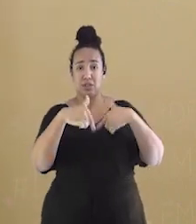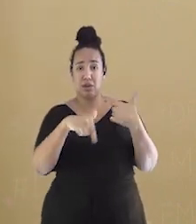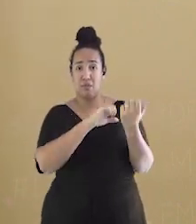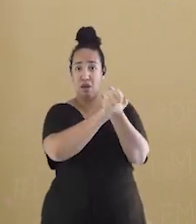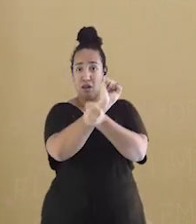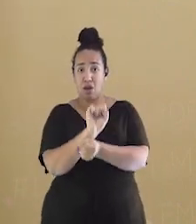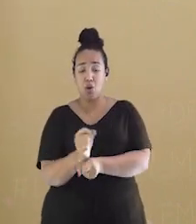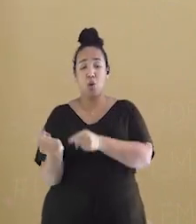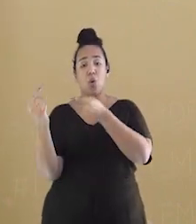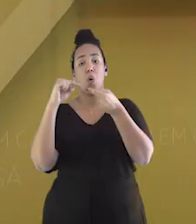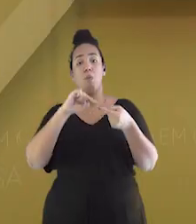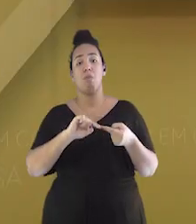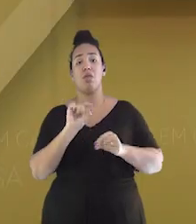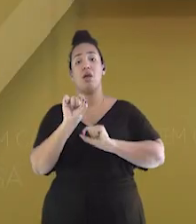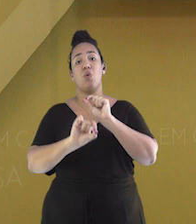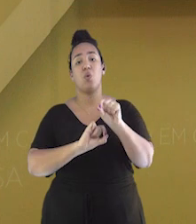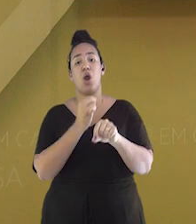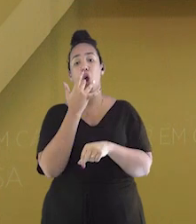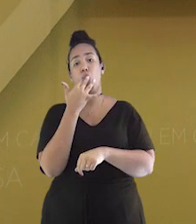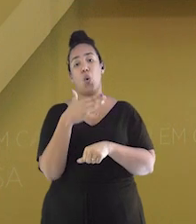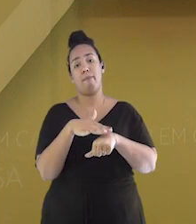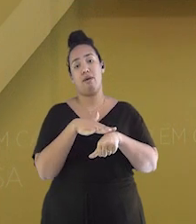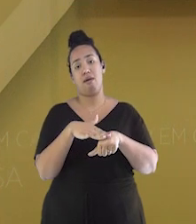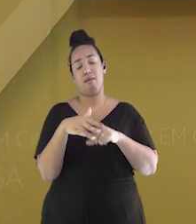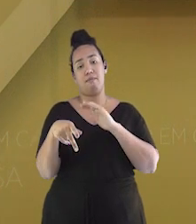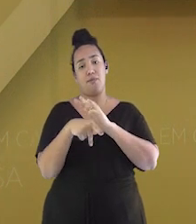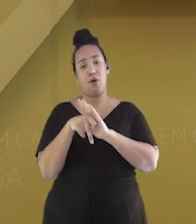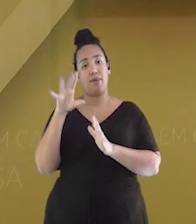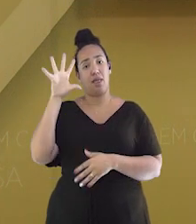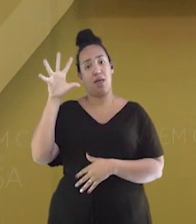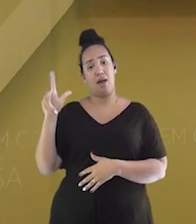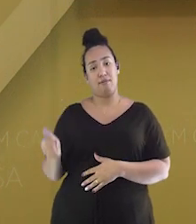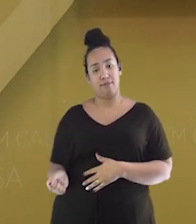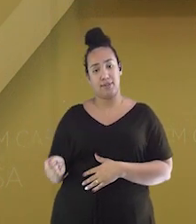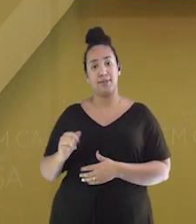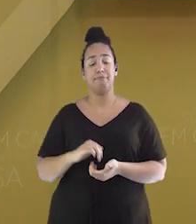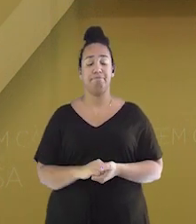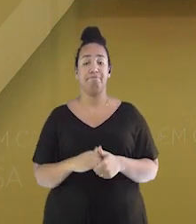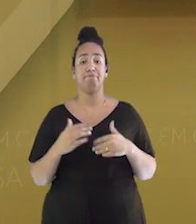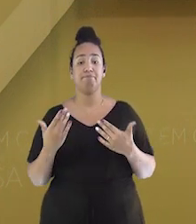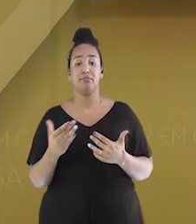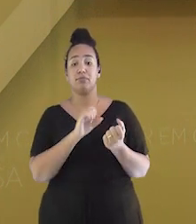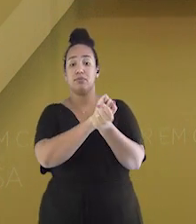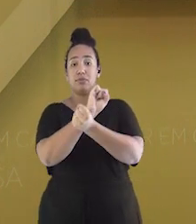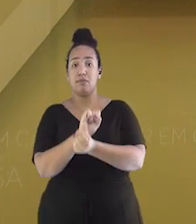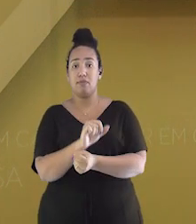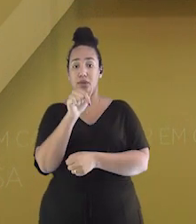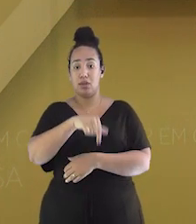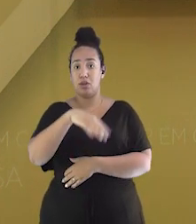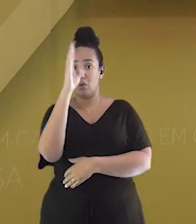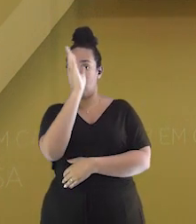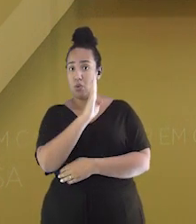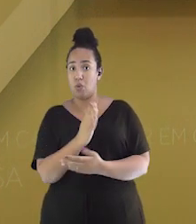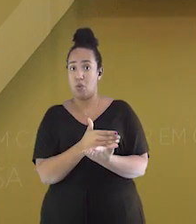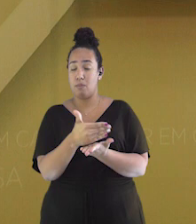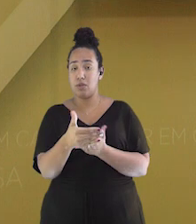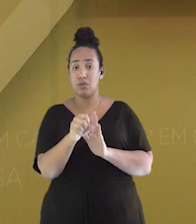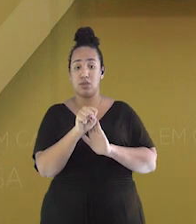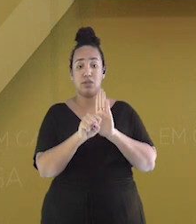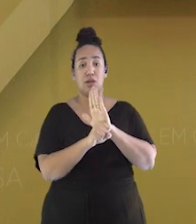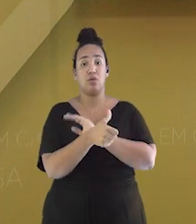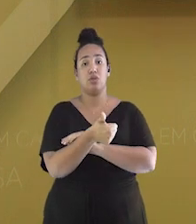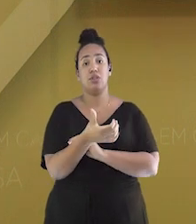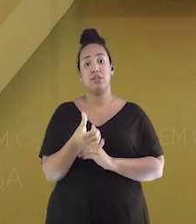cor da pele do africano. A escravidão no Brasil teve início na primeira metade do século XVI, perdurando